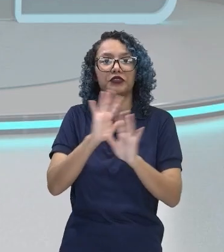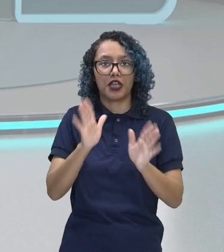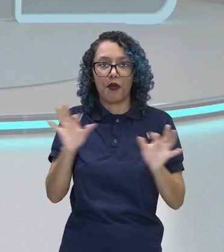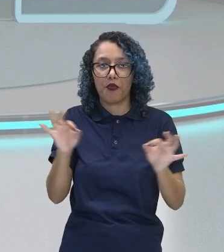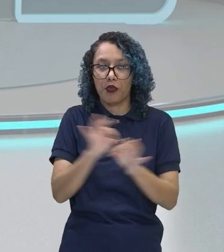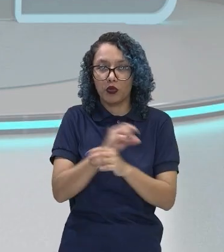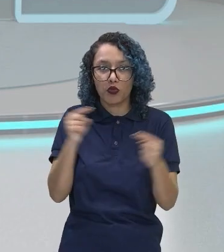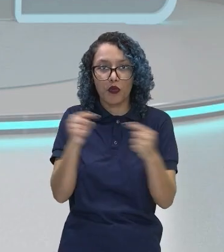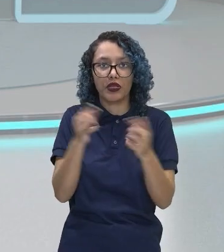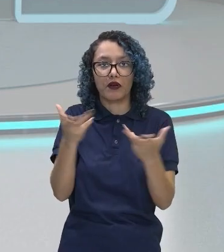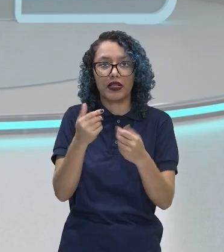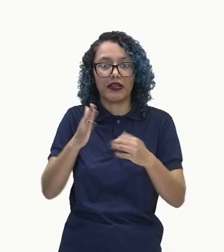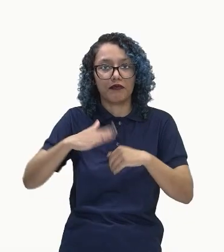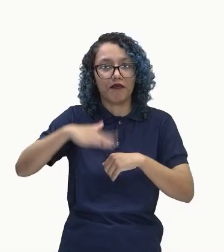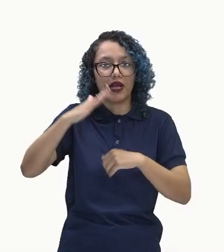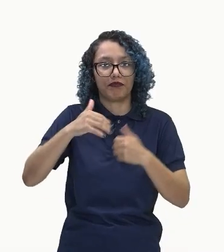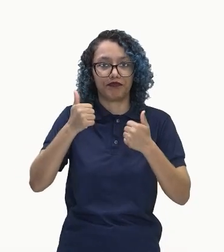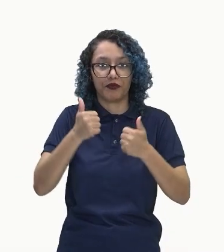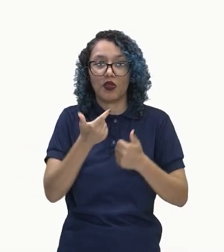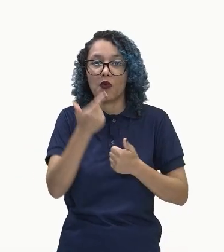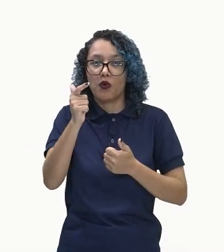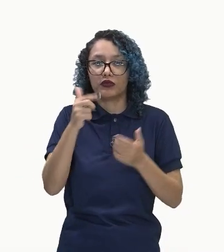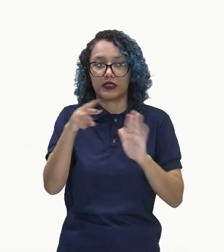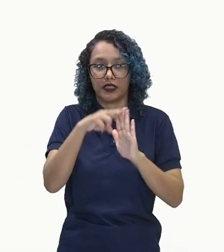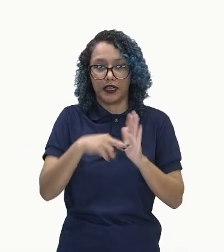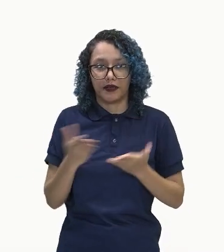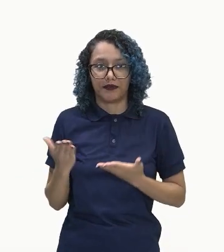superlativo. Vamos ver mais algumas sub-regras agora.